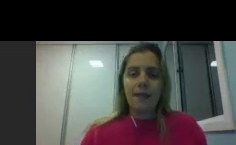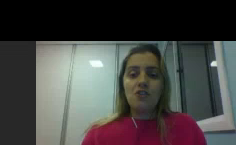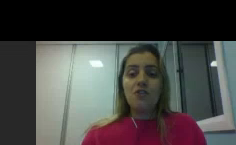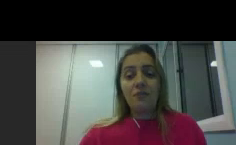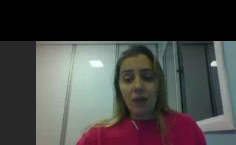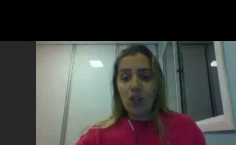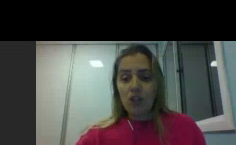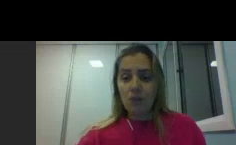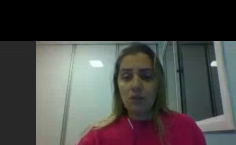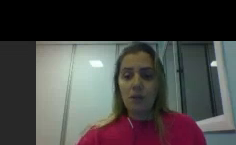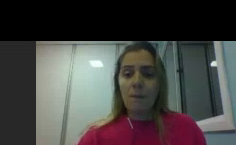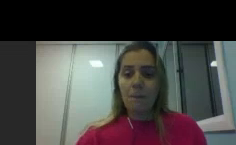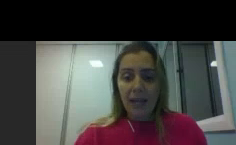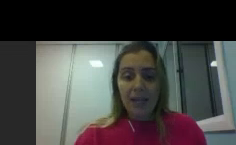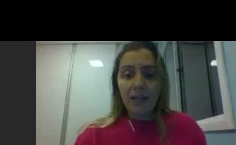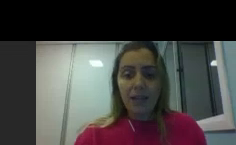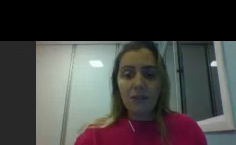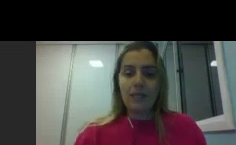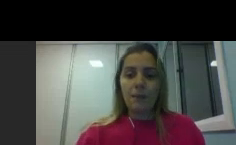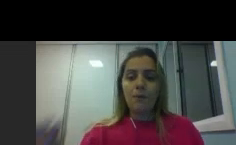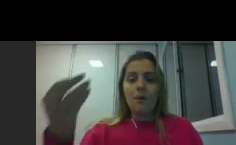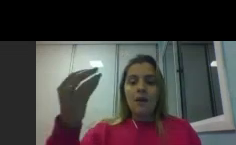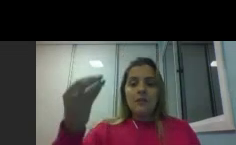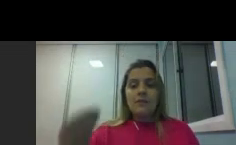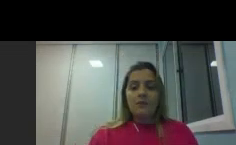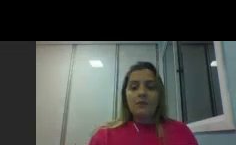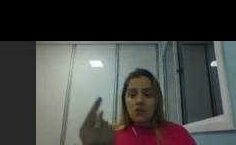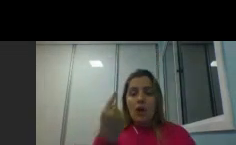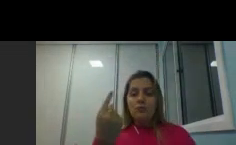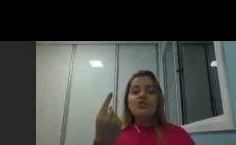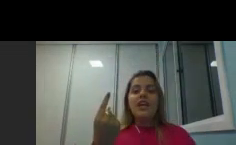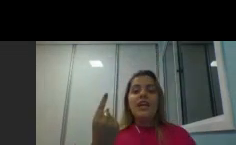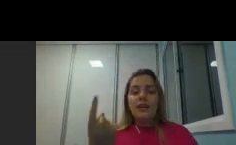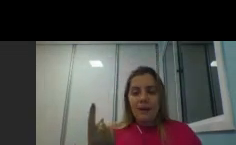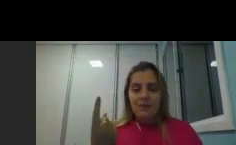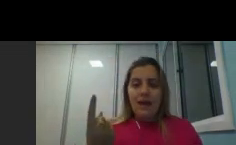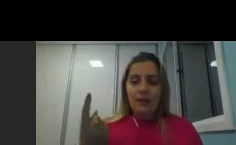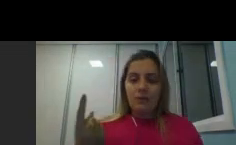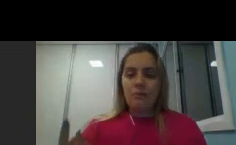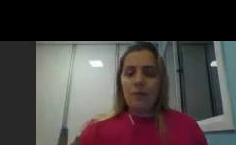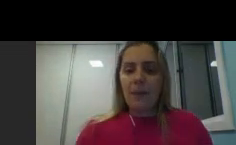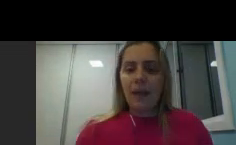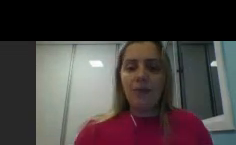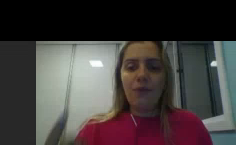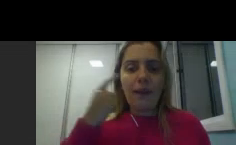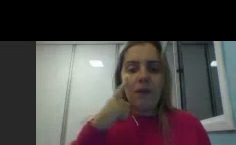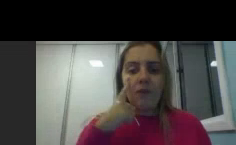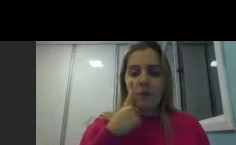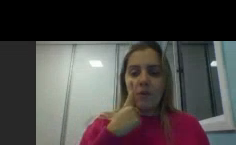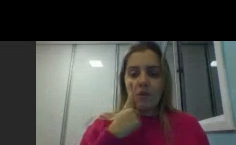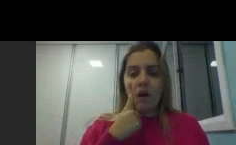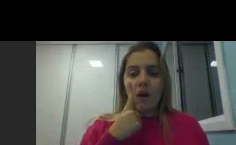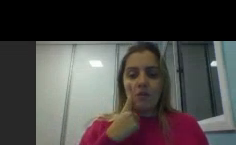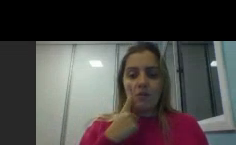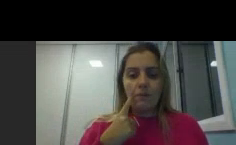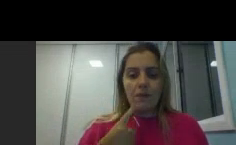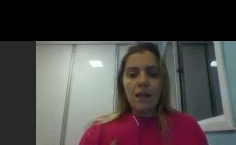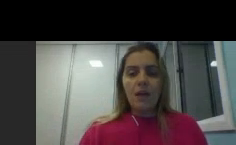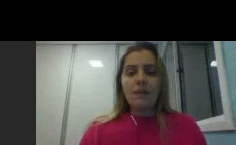possibilidades de fenótipos para isso. Por exemplo, se fosse só um gene passado para eu formar a cor dos